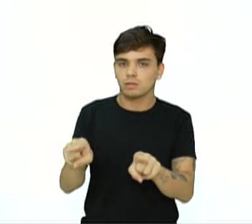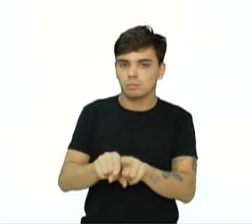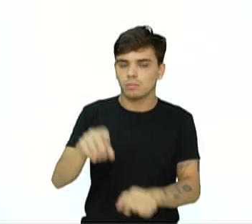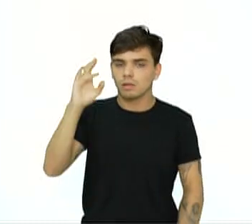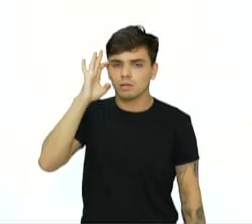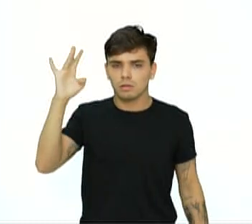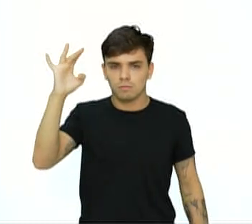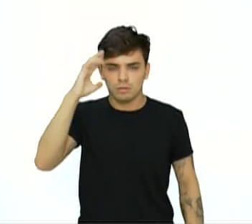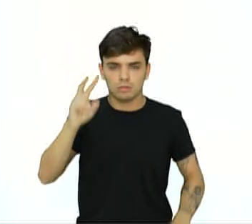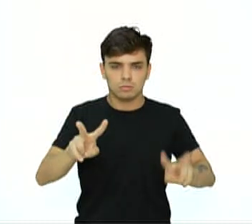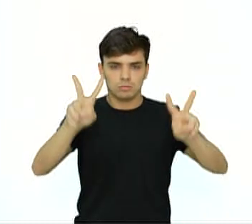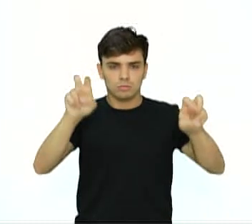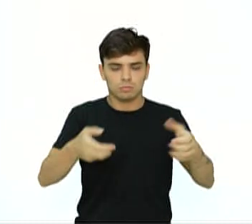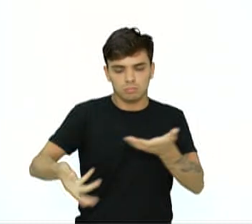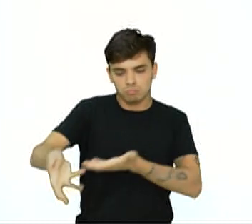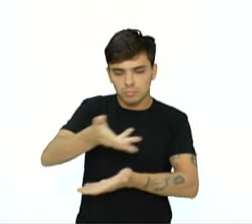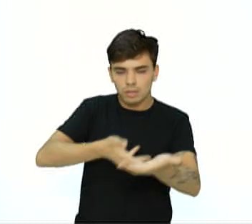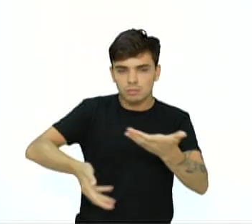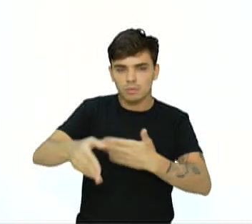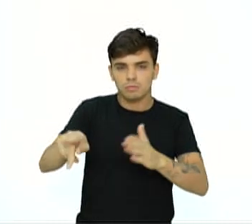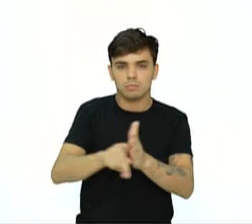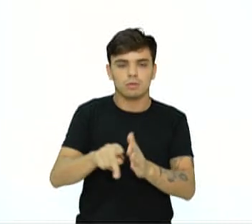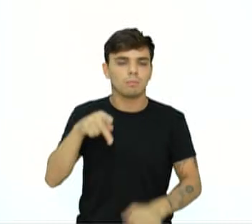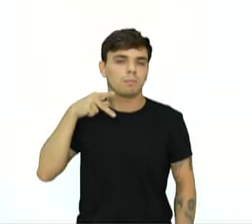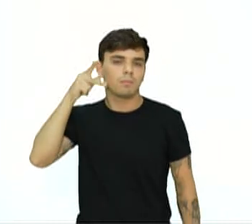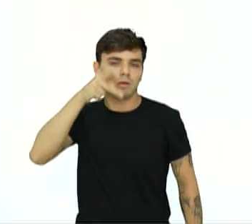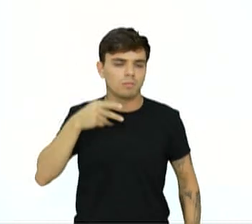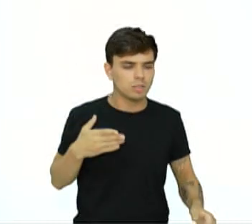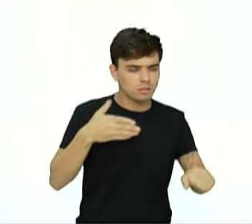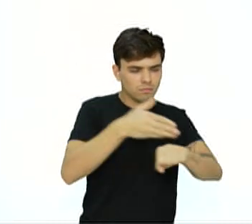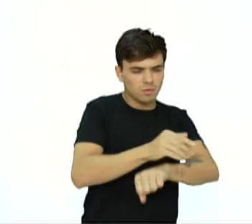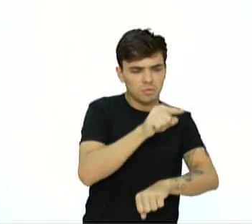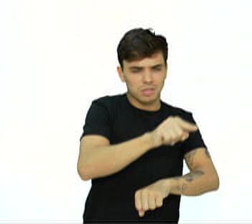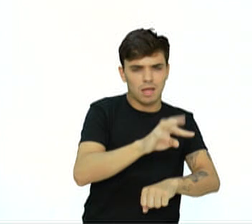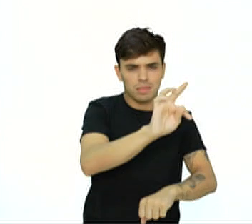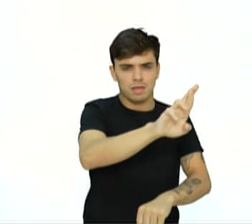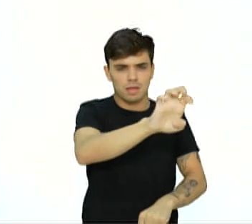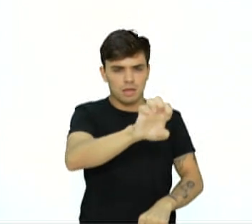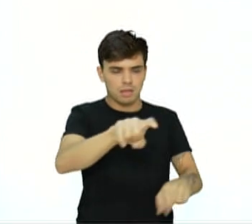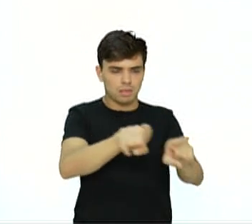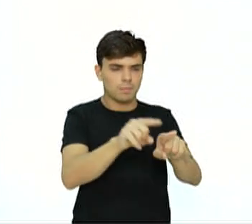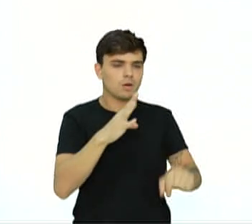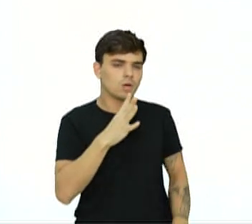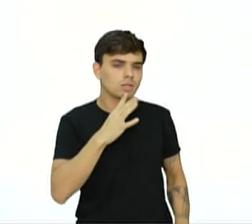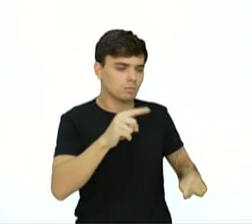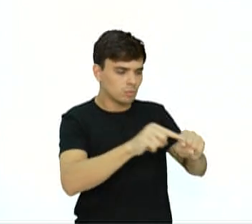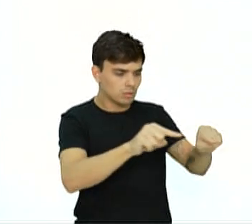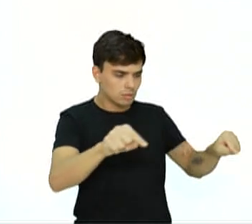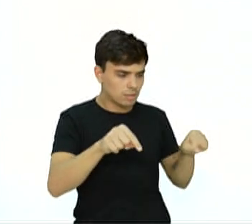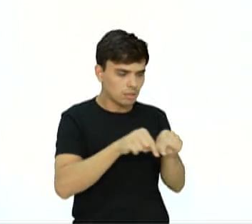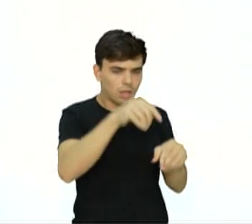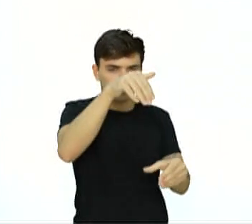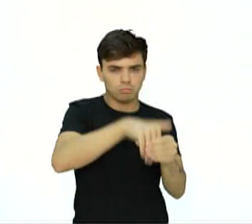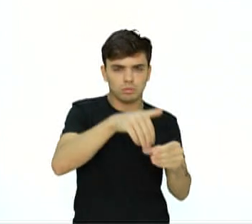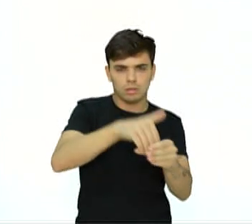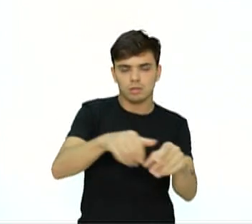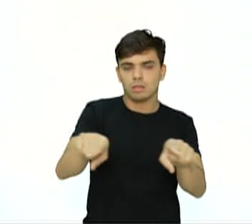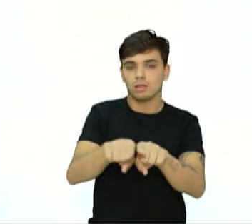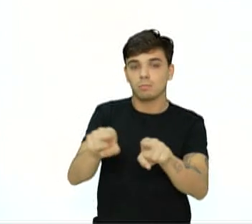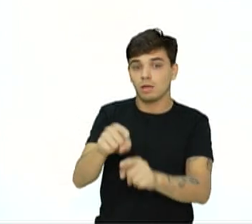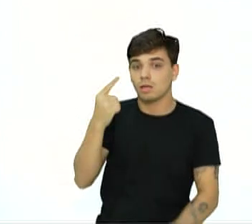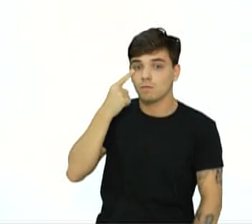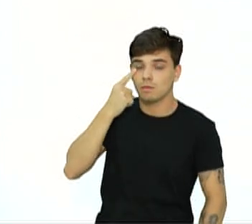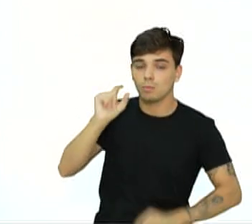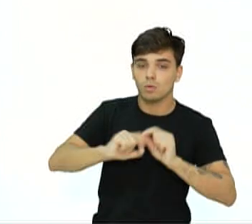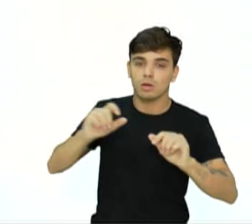sobre participação política, fomos ao TRE, conhecemos a sala de urnas, pensamos também os impactos